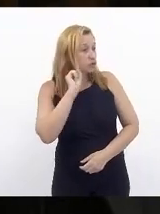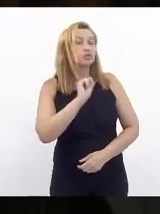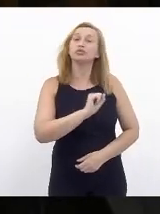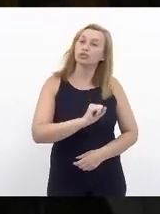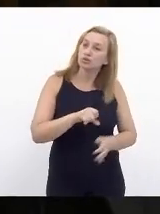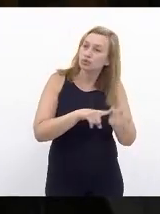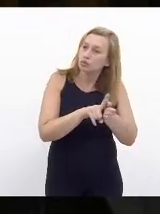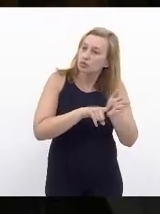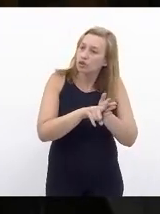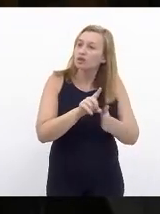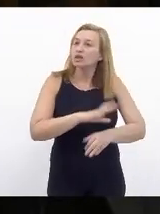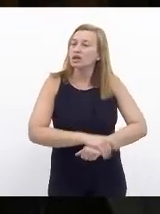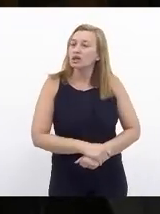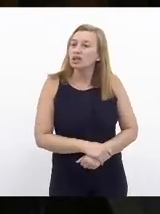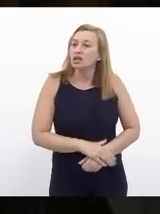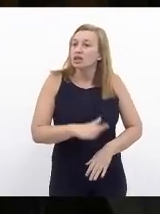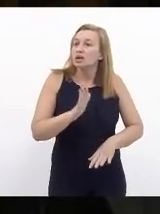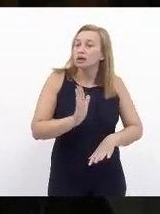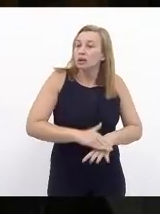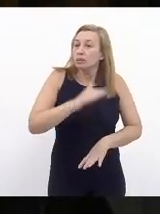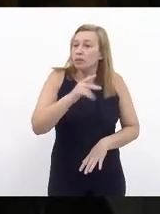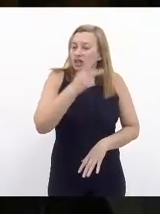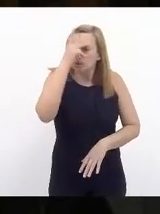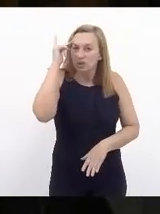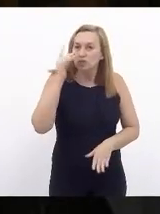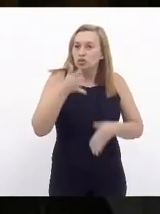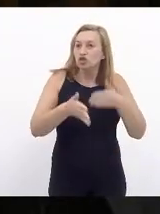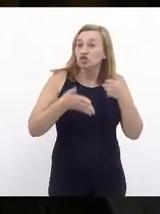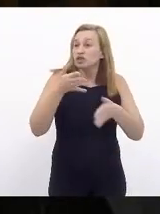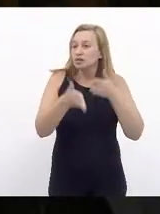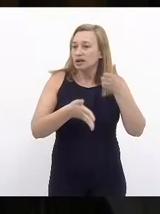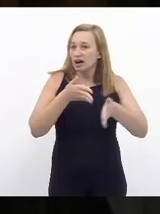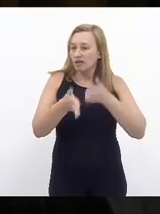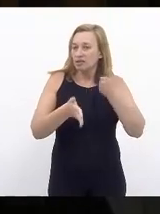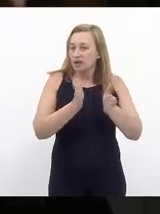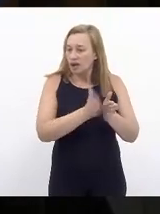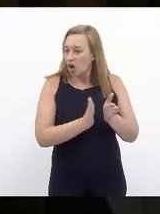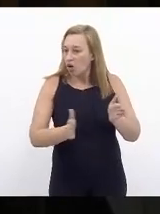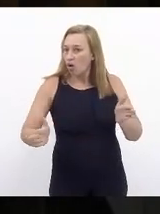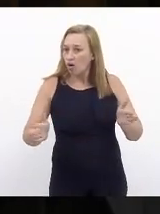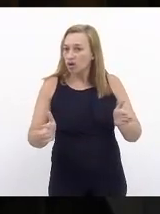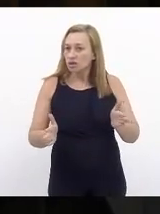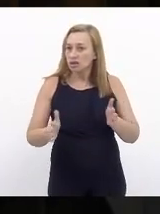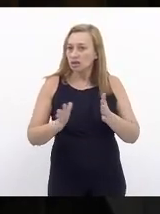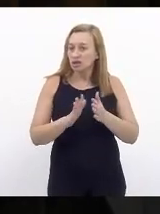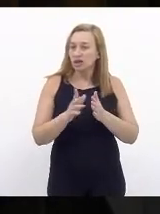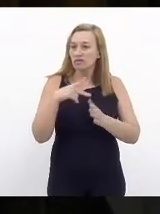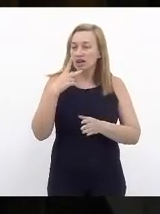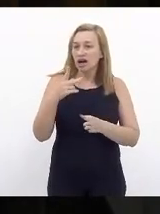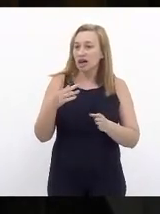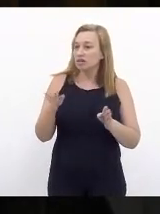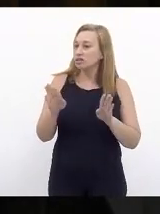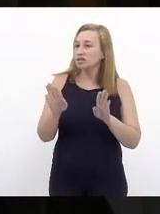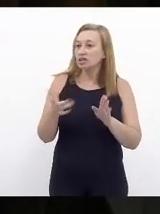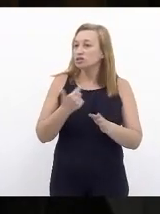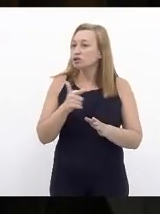escutei durante a nossa fiscalização é que mais pacientes chegavam, E a ordem era para a portaria dizer que não tinha atendimento.